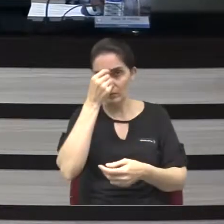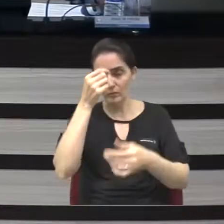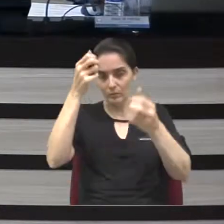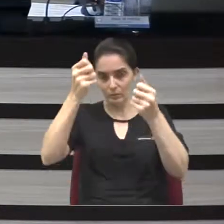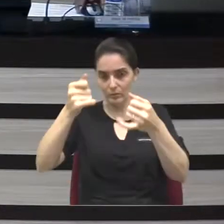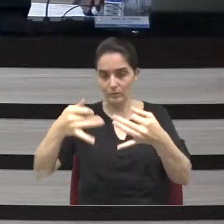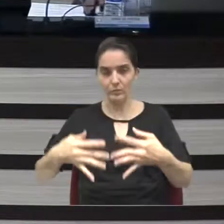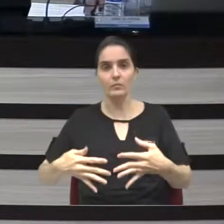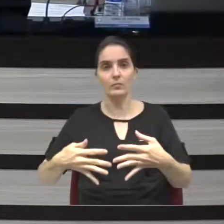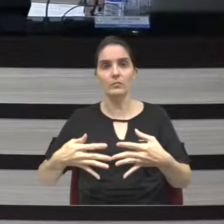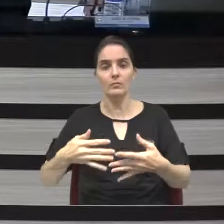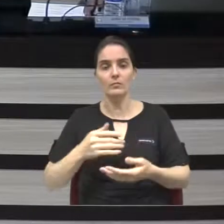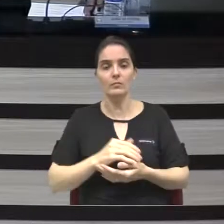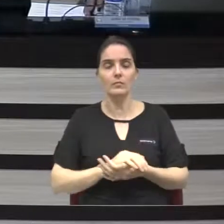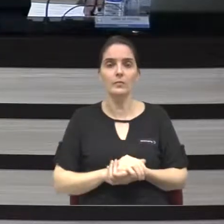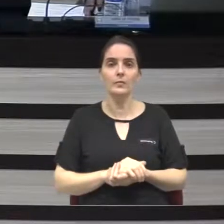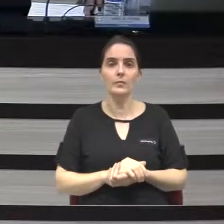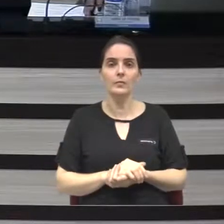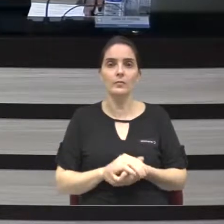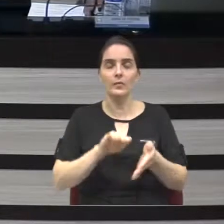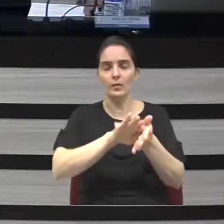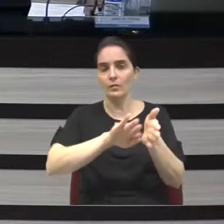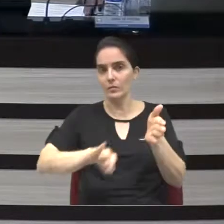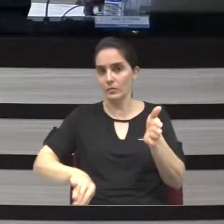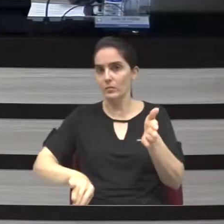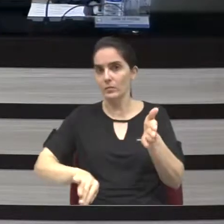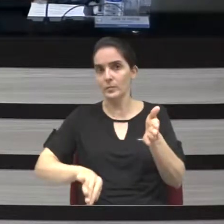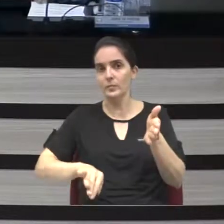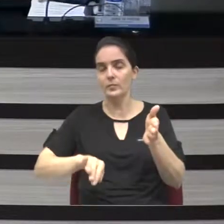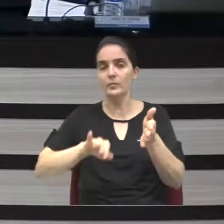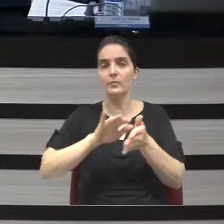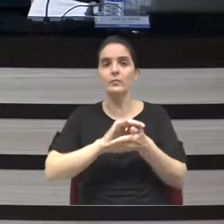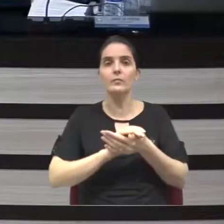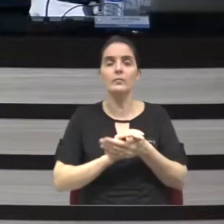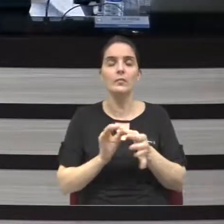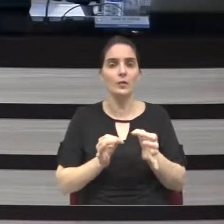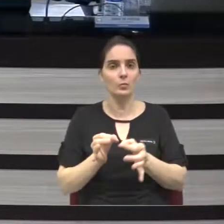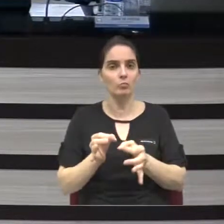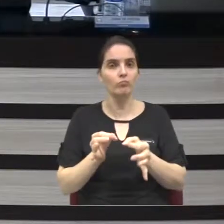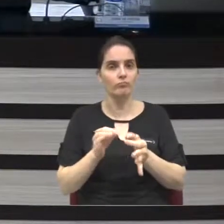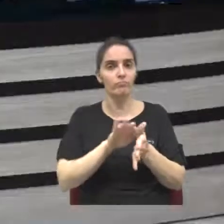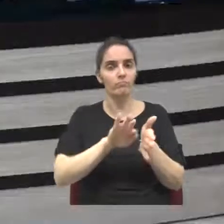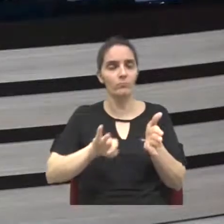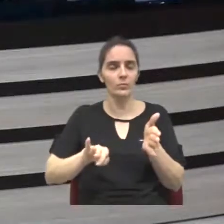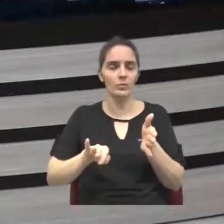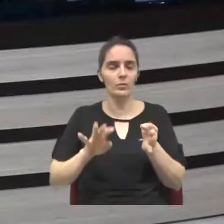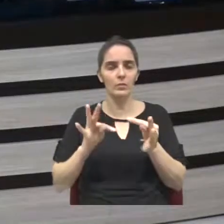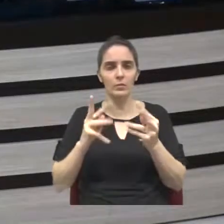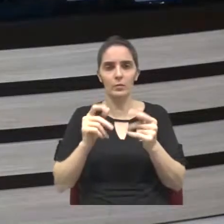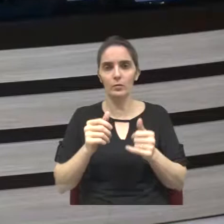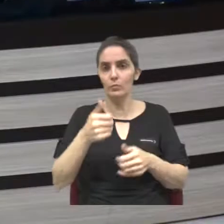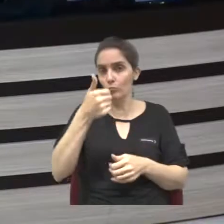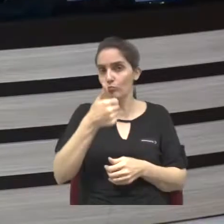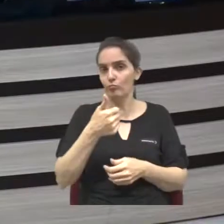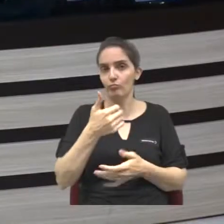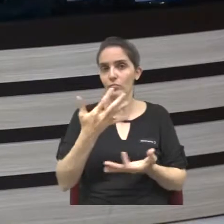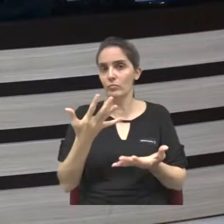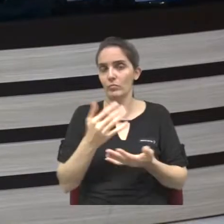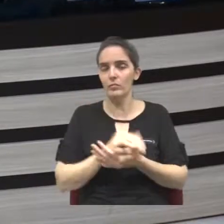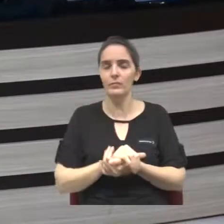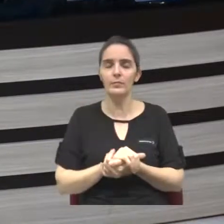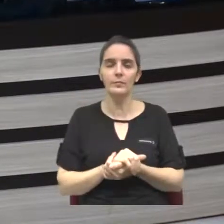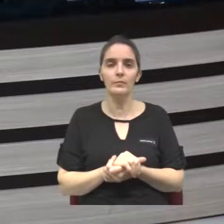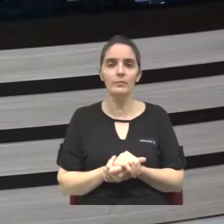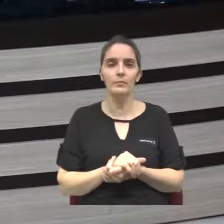e vai fazer a retirada desse projeto, eu acho que foi tudo solucionado, vereador Cleito. Obrigado, presidente.